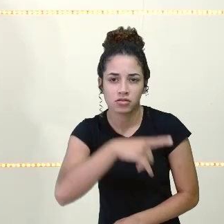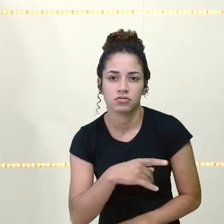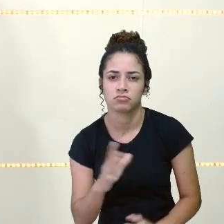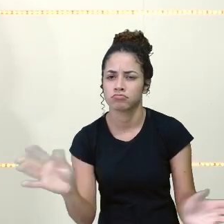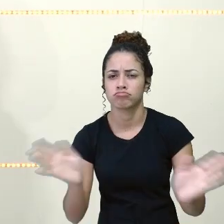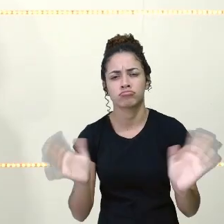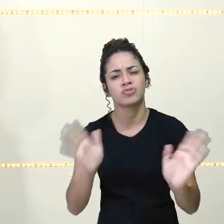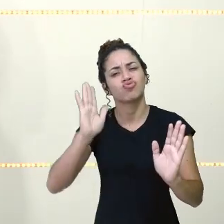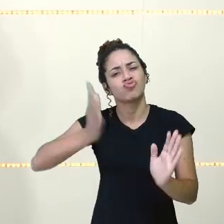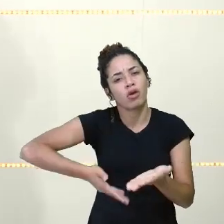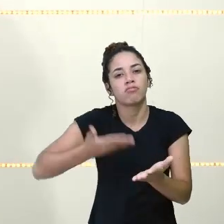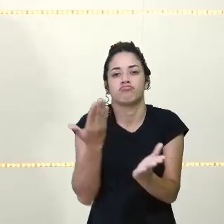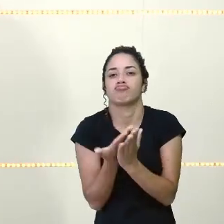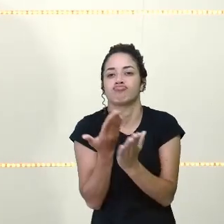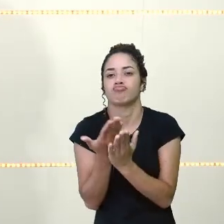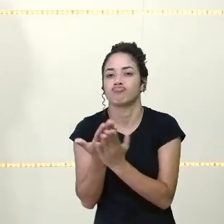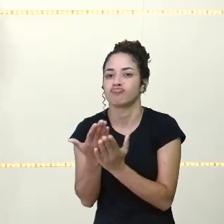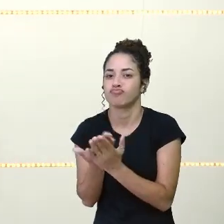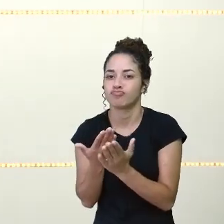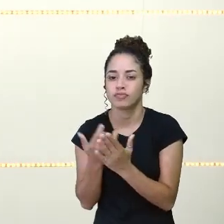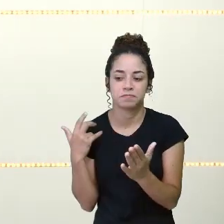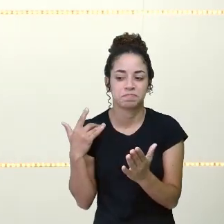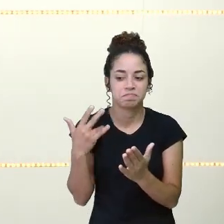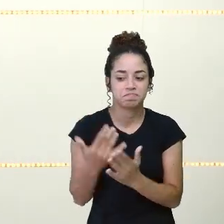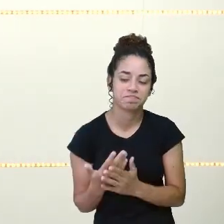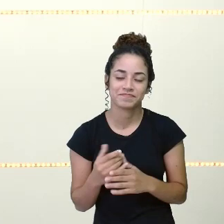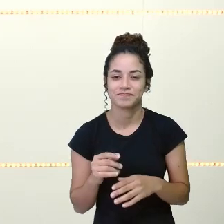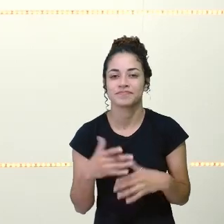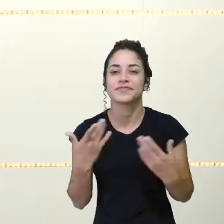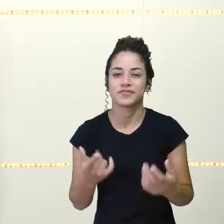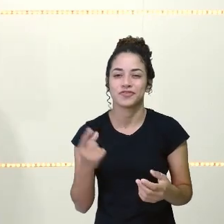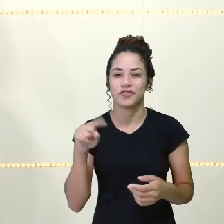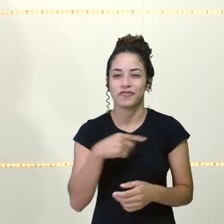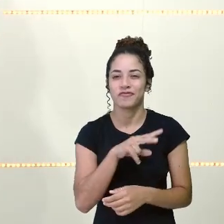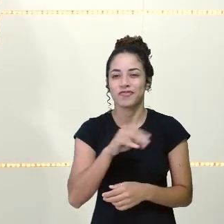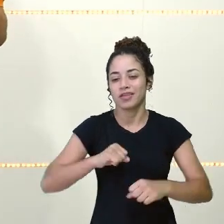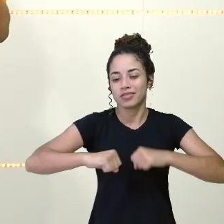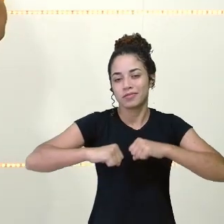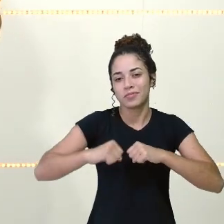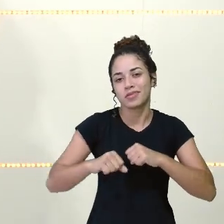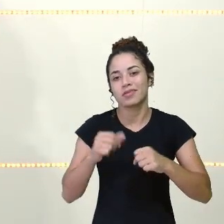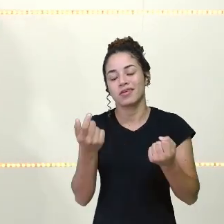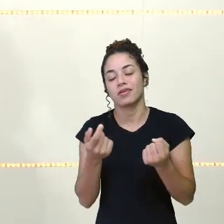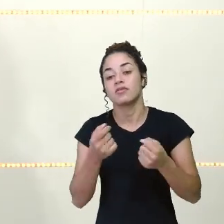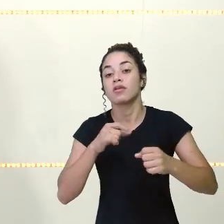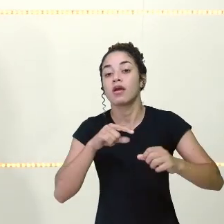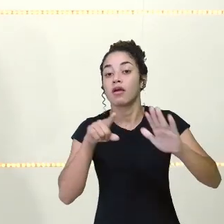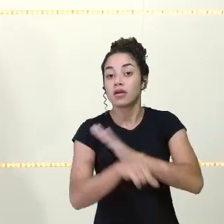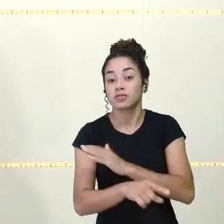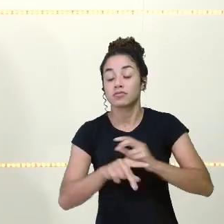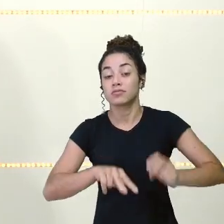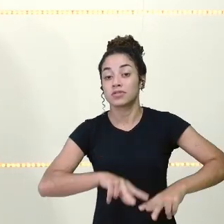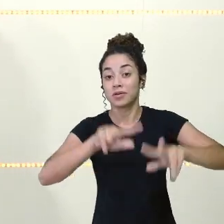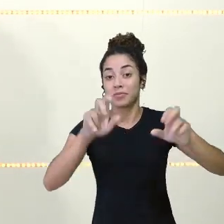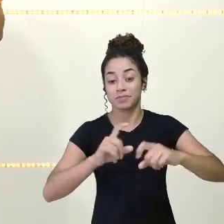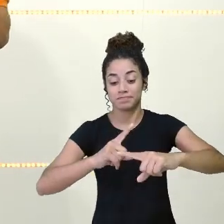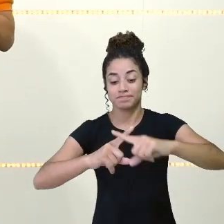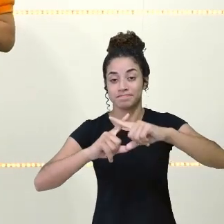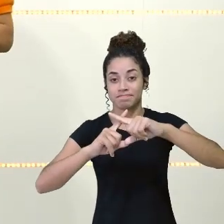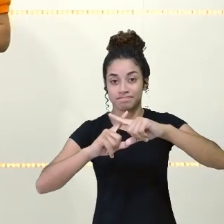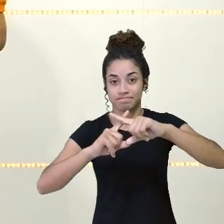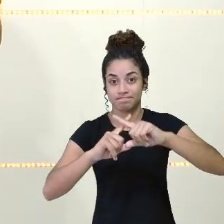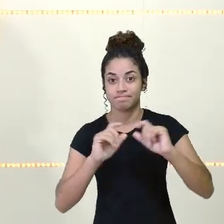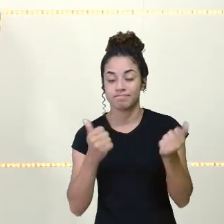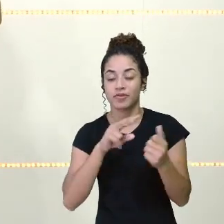já trabalhou bastante, né? A gente vai conversar nessa questão sobre multiplicação. Eu vou